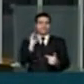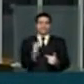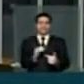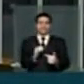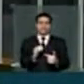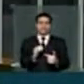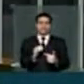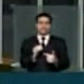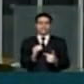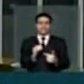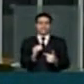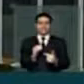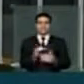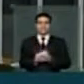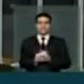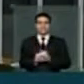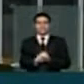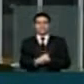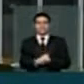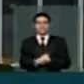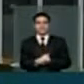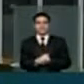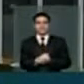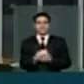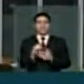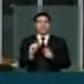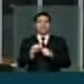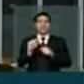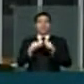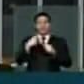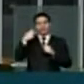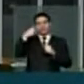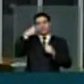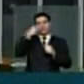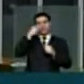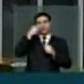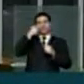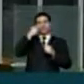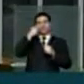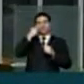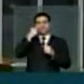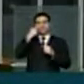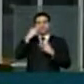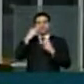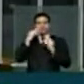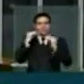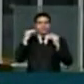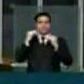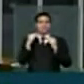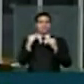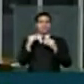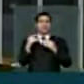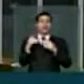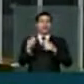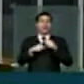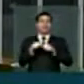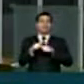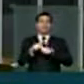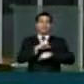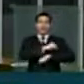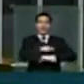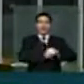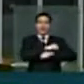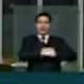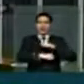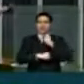colocado ainda agora. A anestesia. Eu era amarrado na cadeira e com aquele boticão.